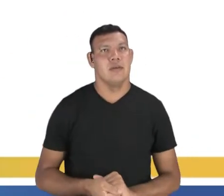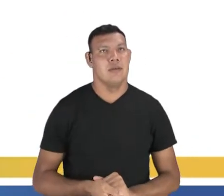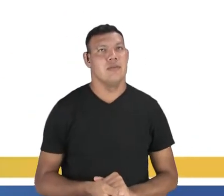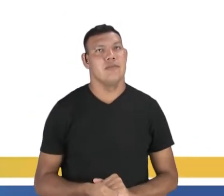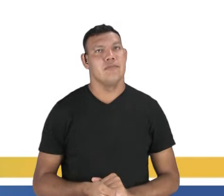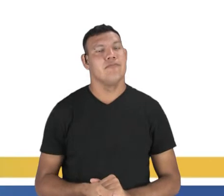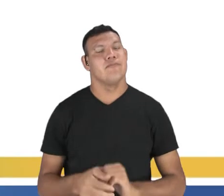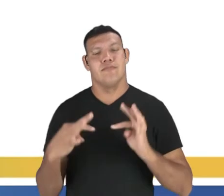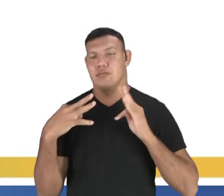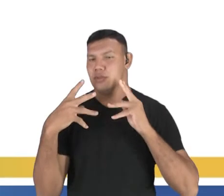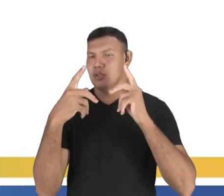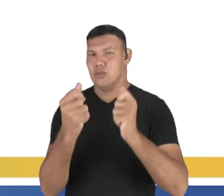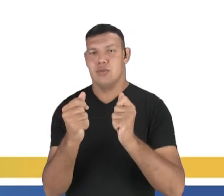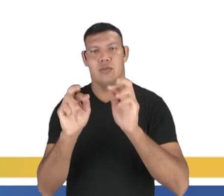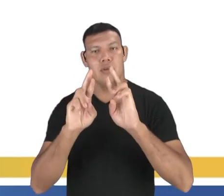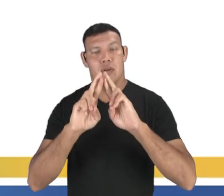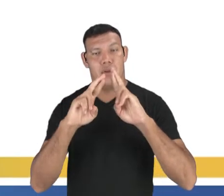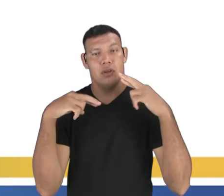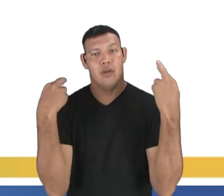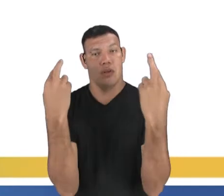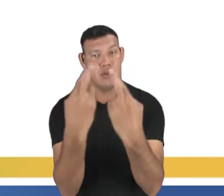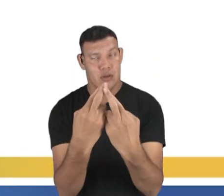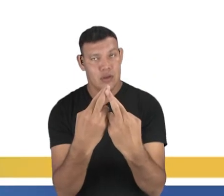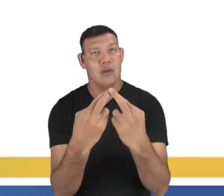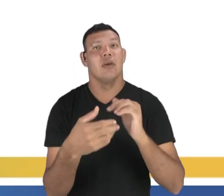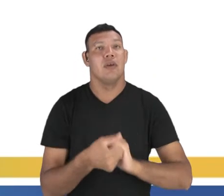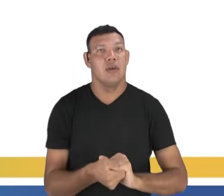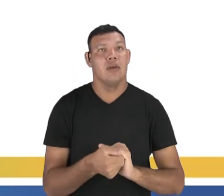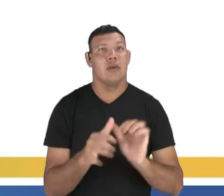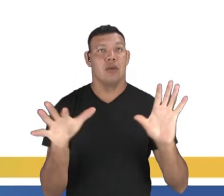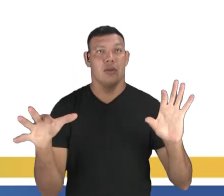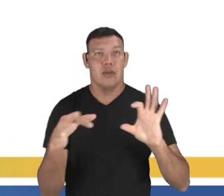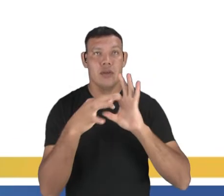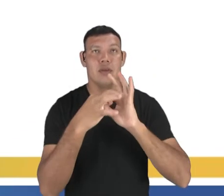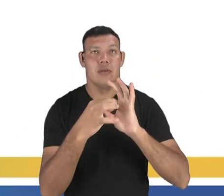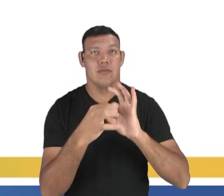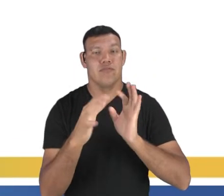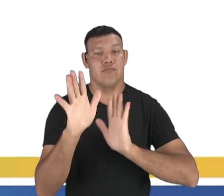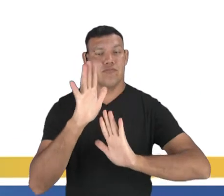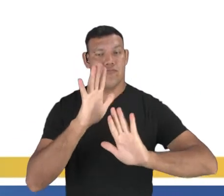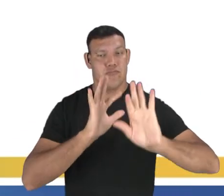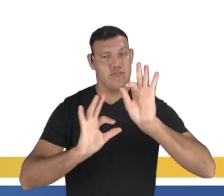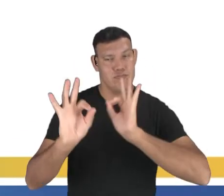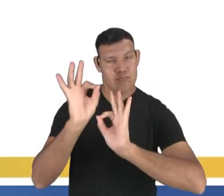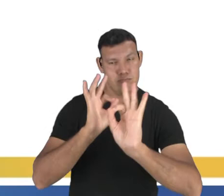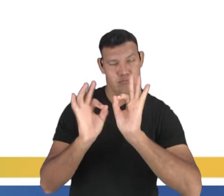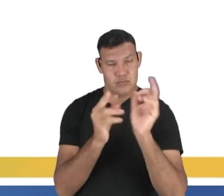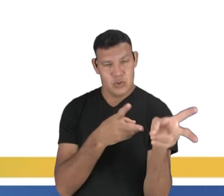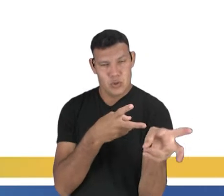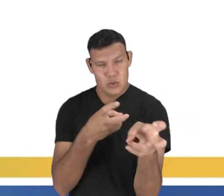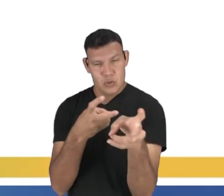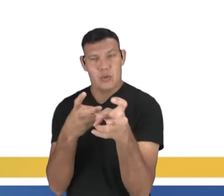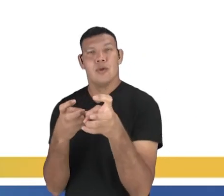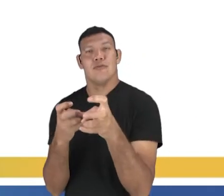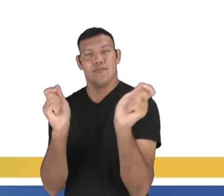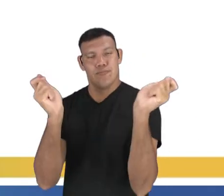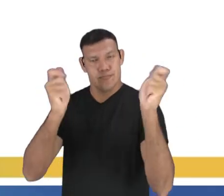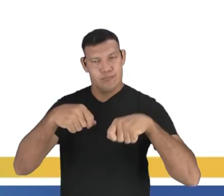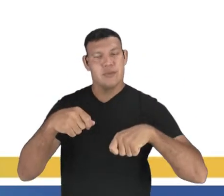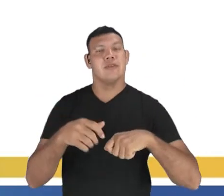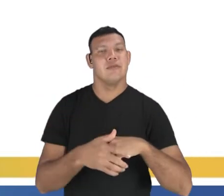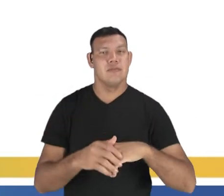para todos, e reúne as práticas corporais que tem como elemento organizador a exploração das